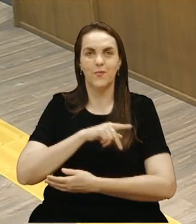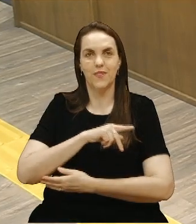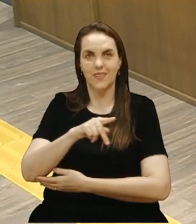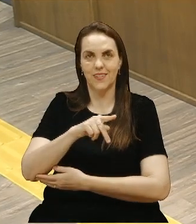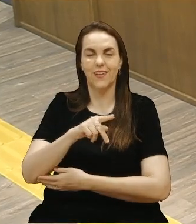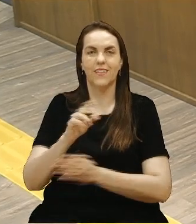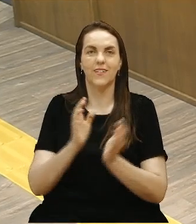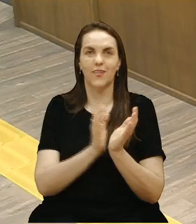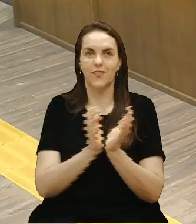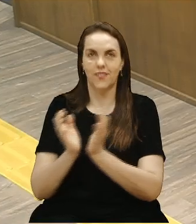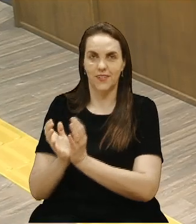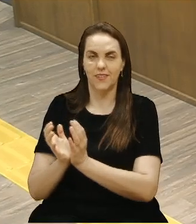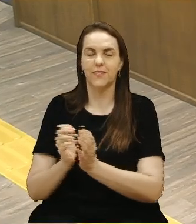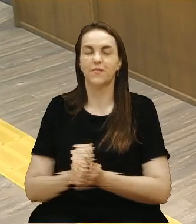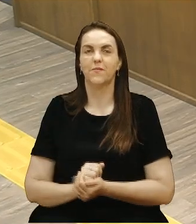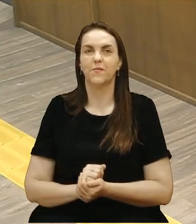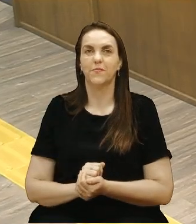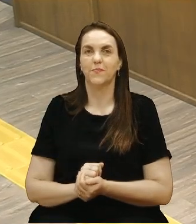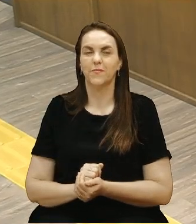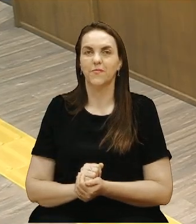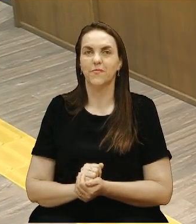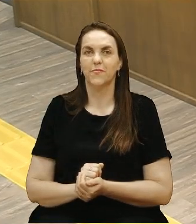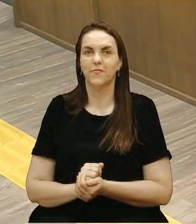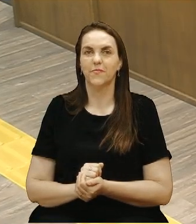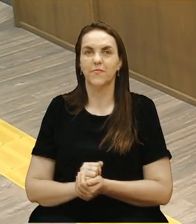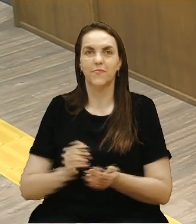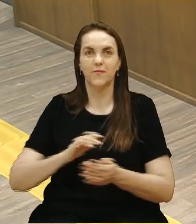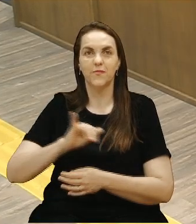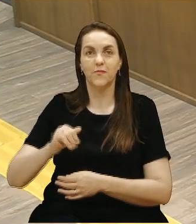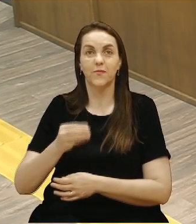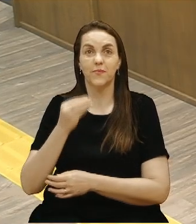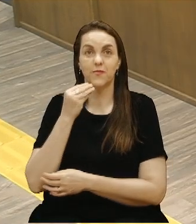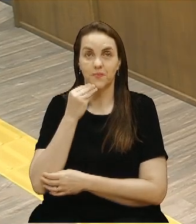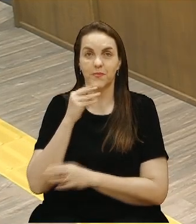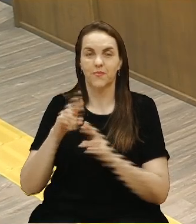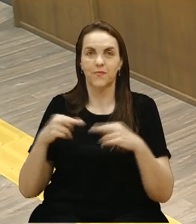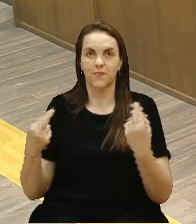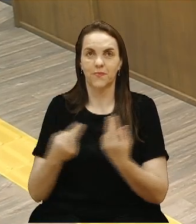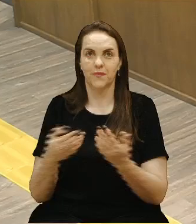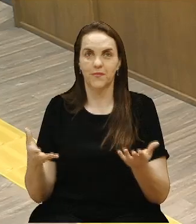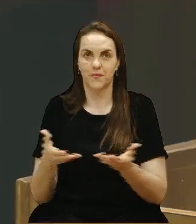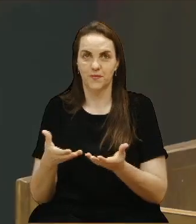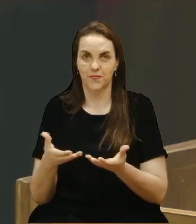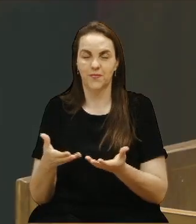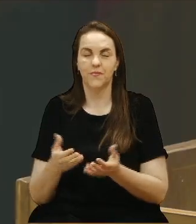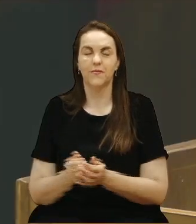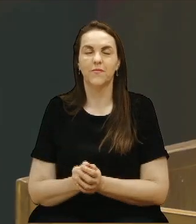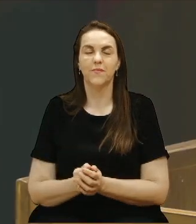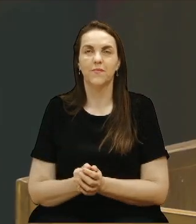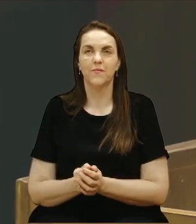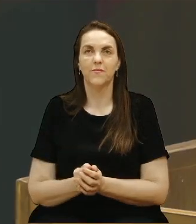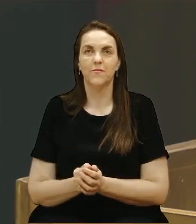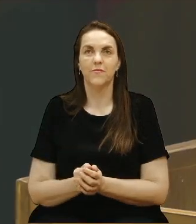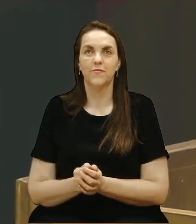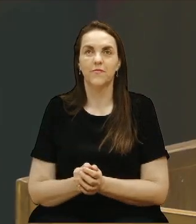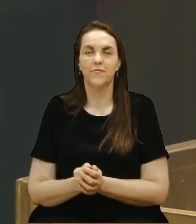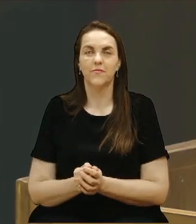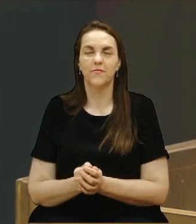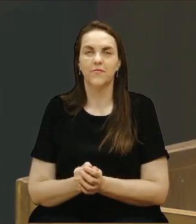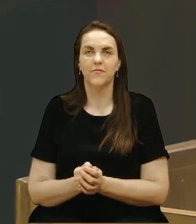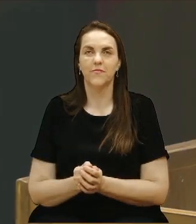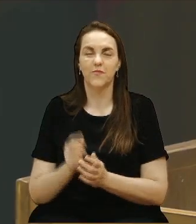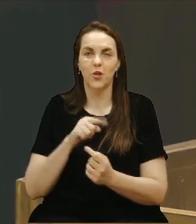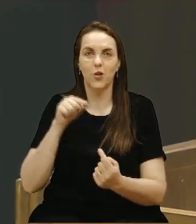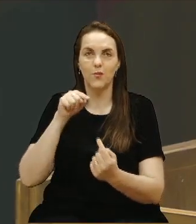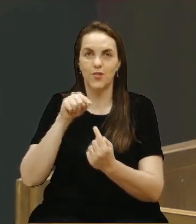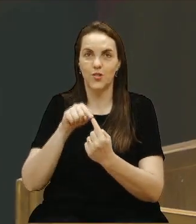nobres colegas. Nesta oportunidade de grande expediente que me traz aqui, nosso